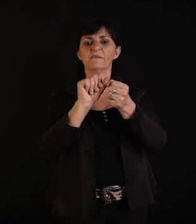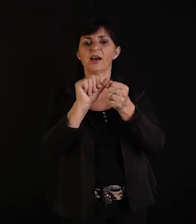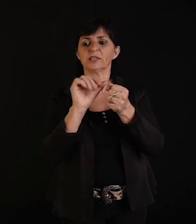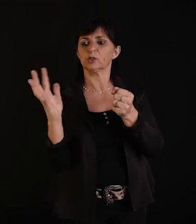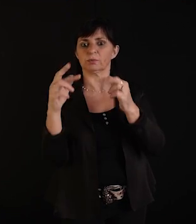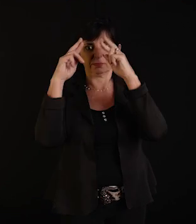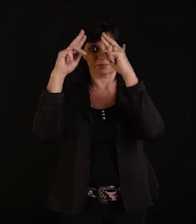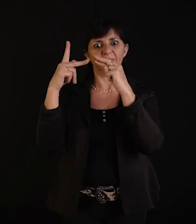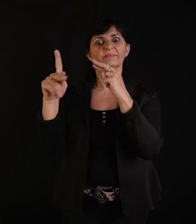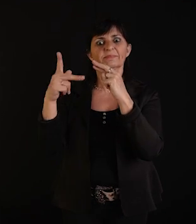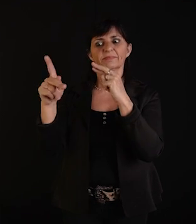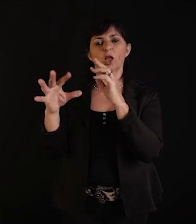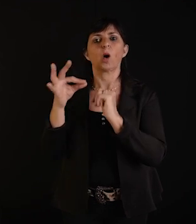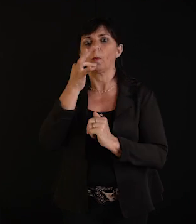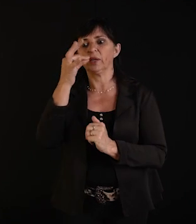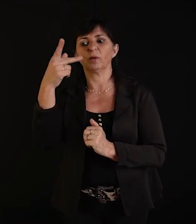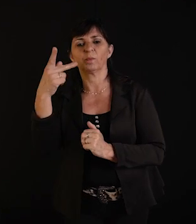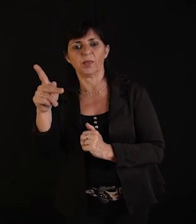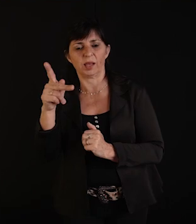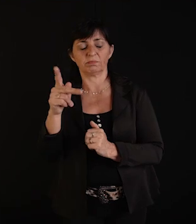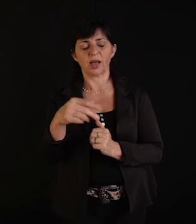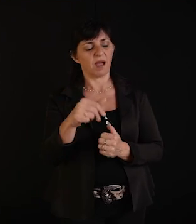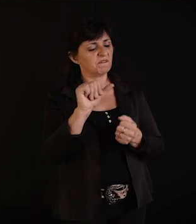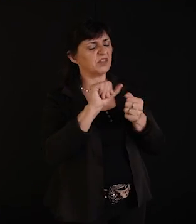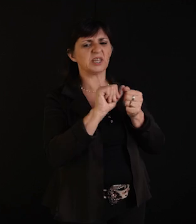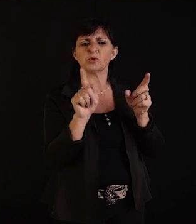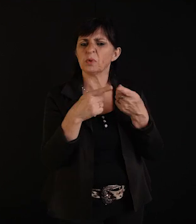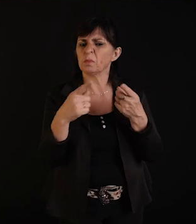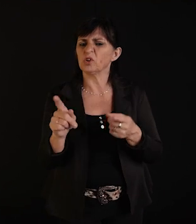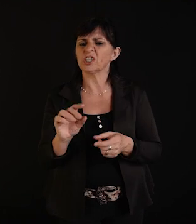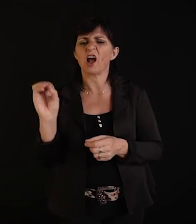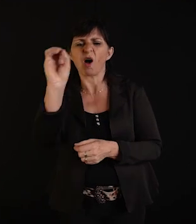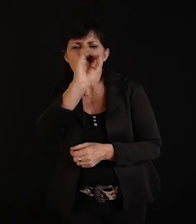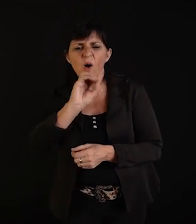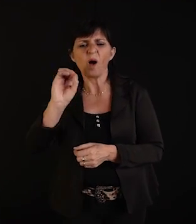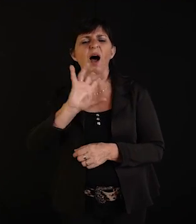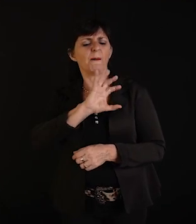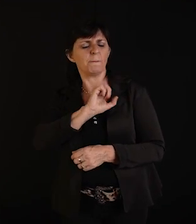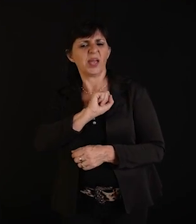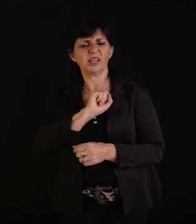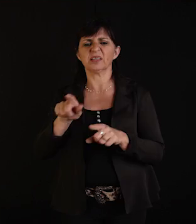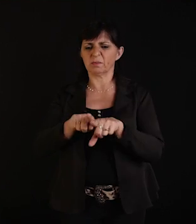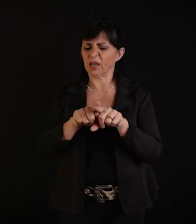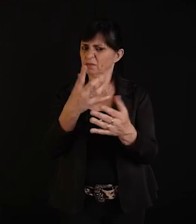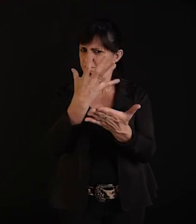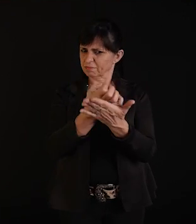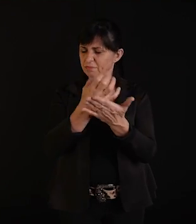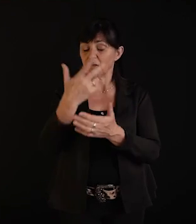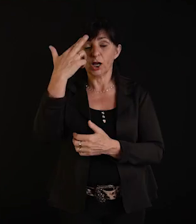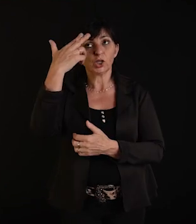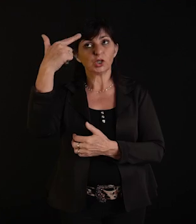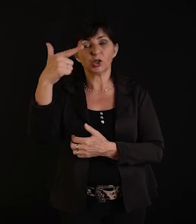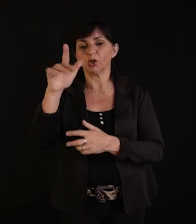gente fez, uma milonga romântica, que graças a Deus tive a honra de gravar também. Foi muito legal, cara, muito legal. Sonho Sem Fim,